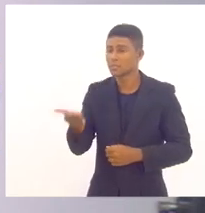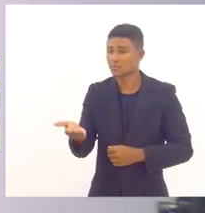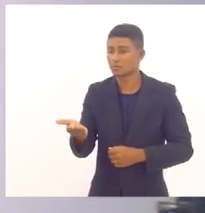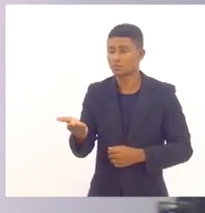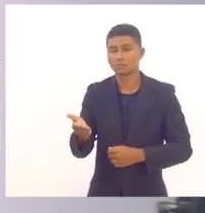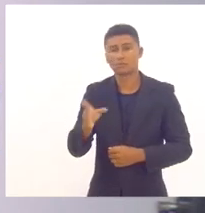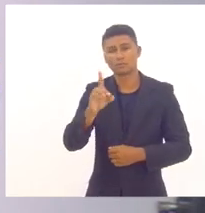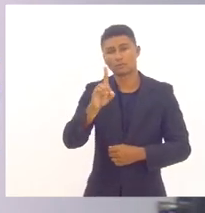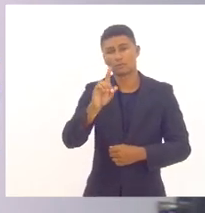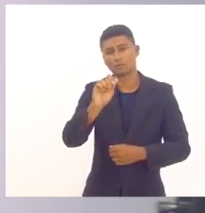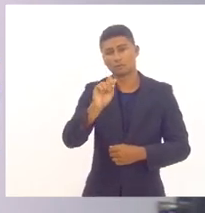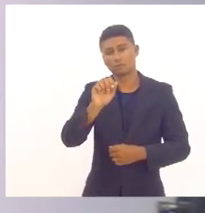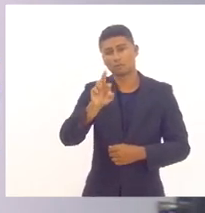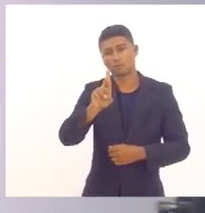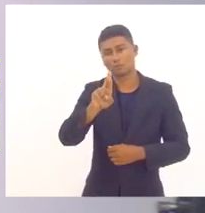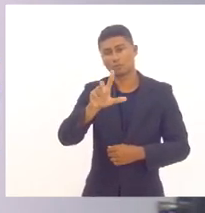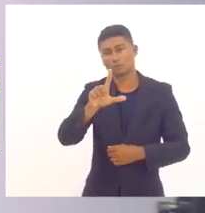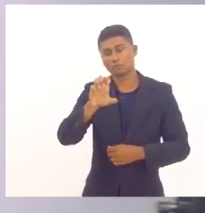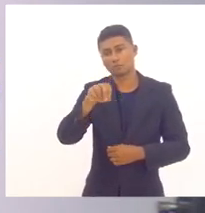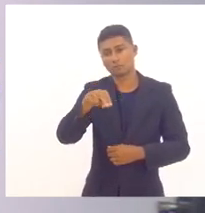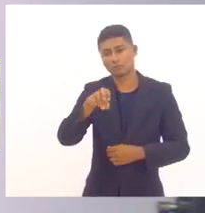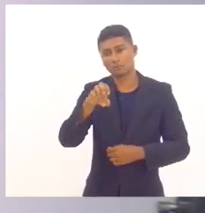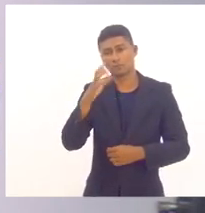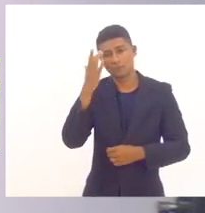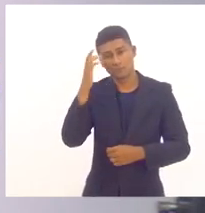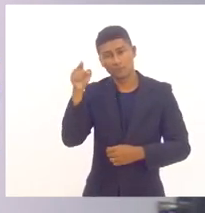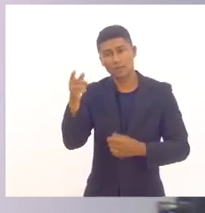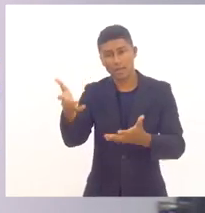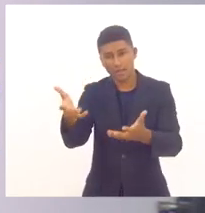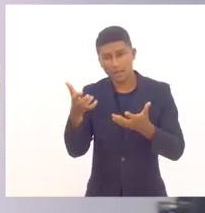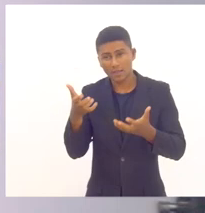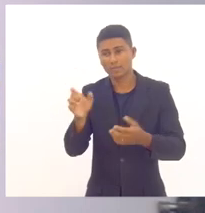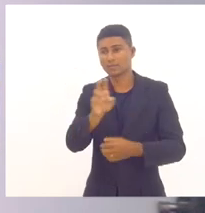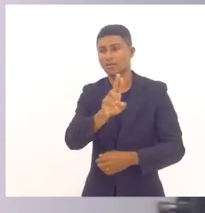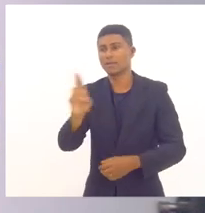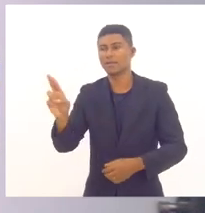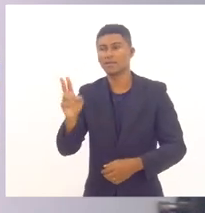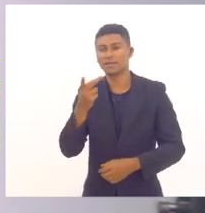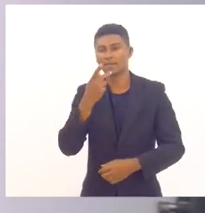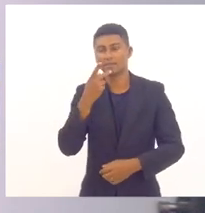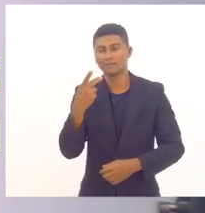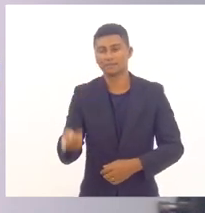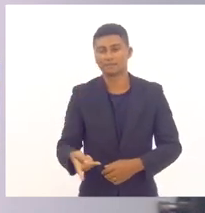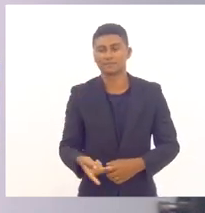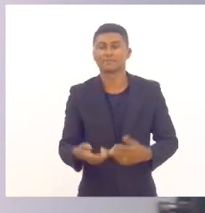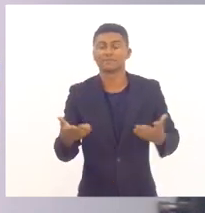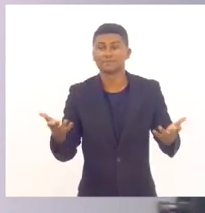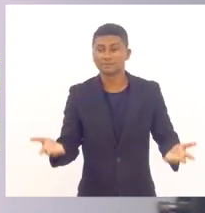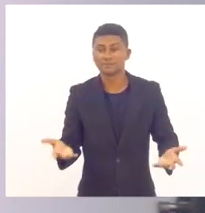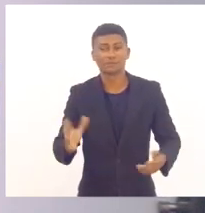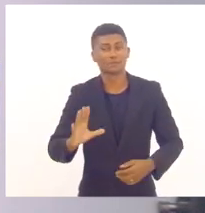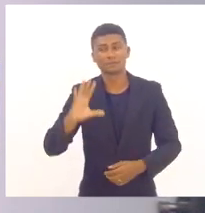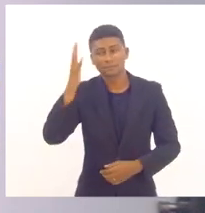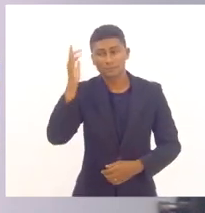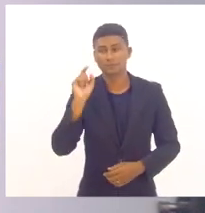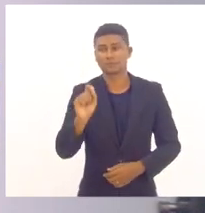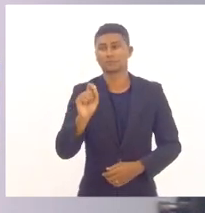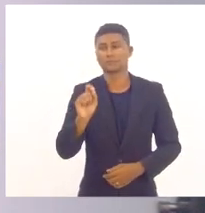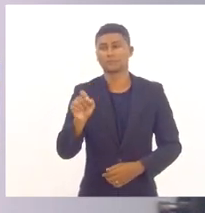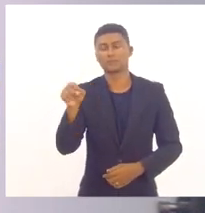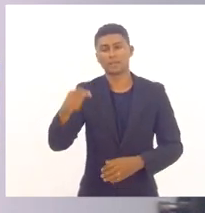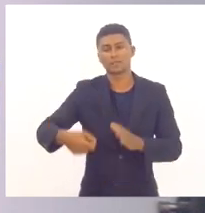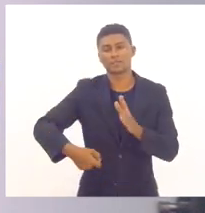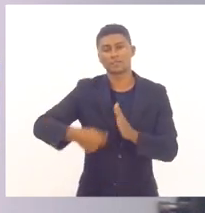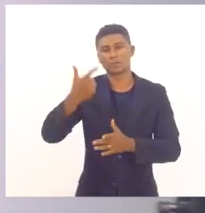mestra Darlene, que eu acho que ela está, não sei, ela está querendo que eu fale o nome dela, que eu gosto muito dela. E aí, o que acontece? Ela está na segunda